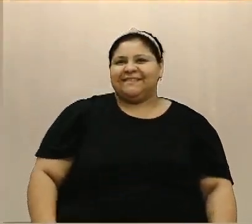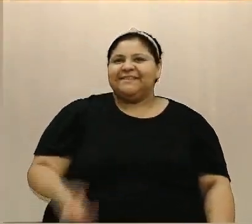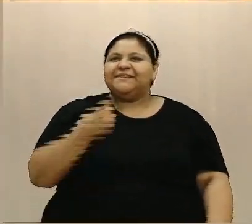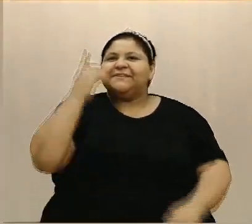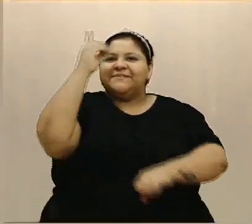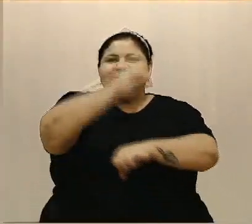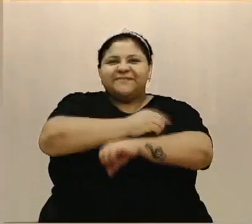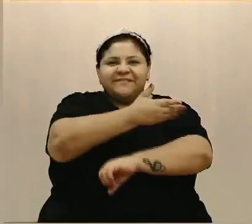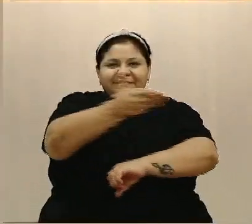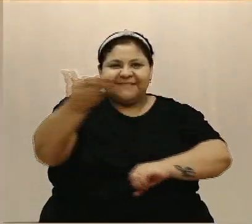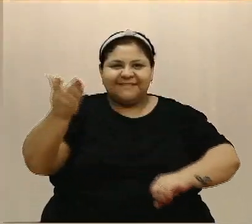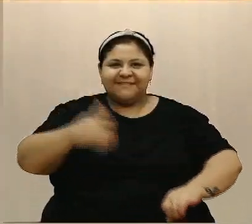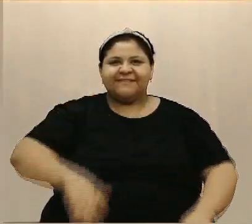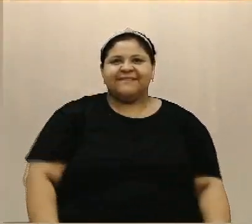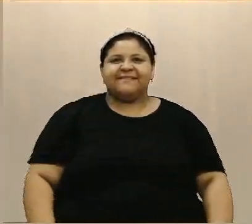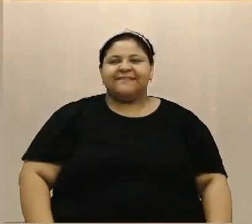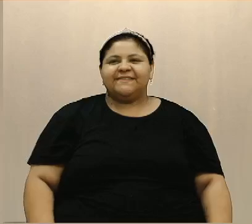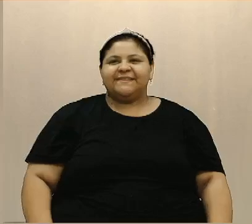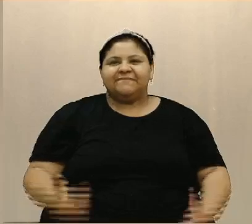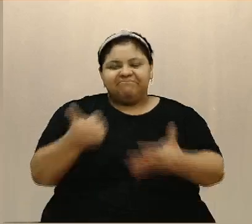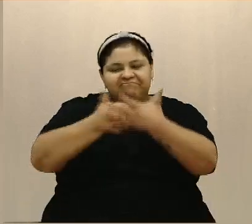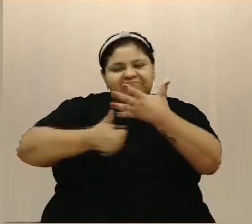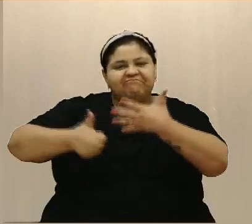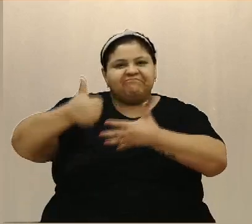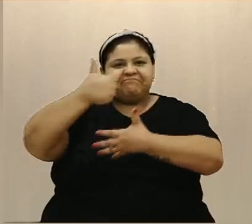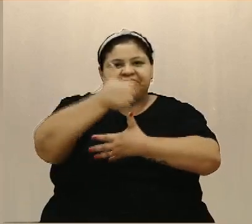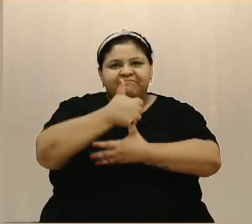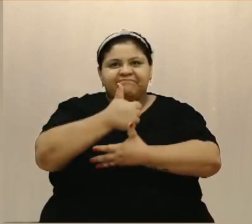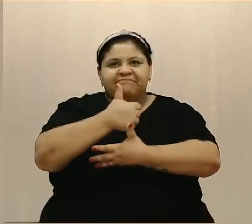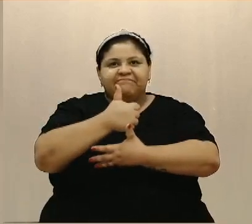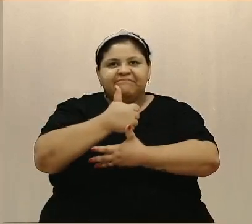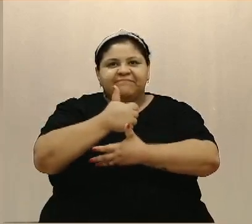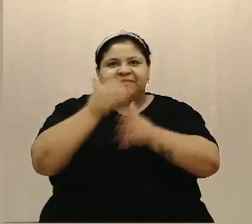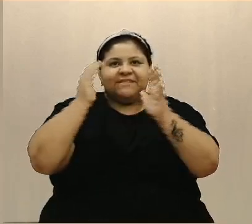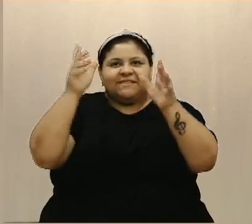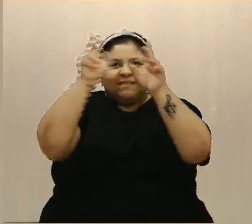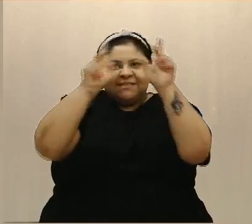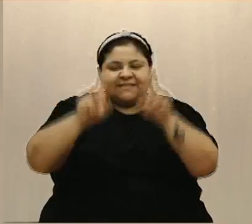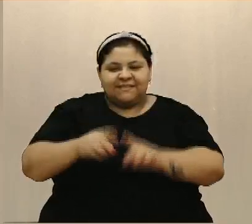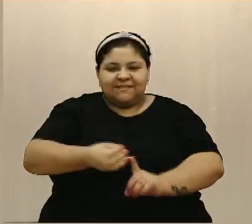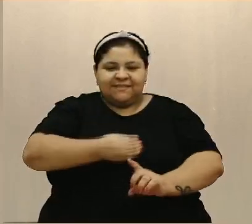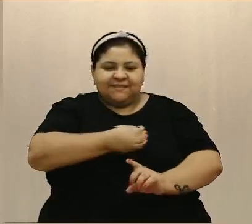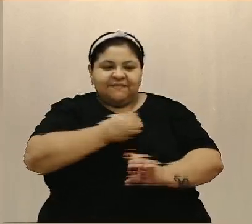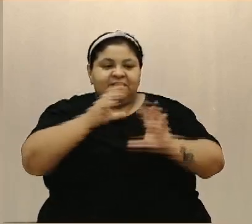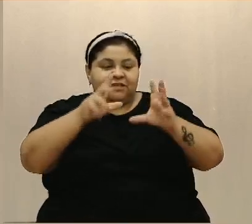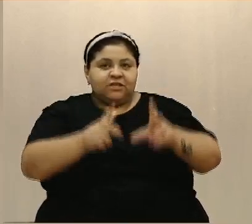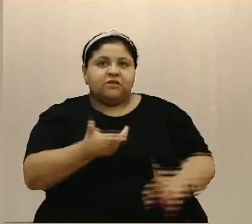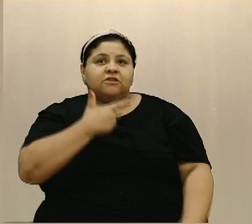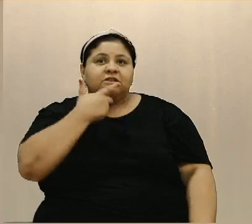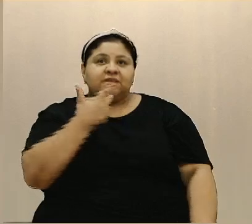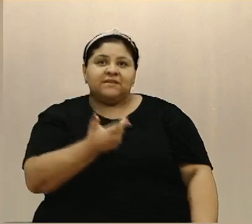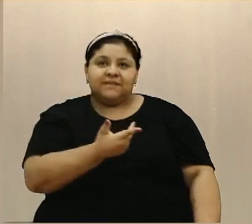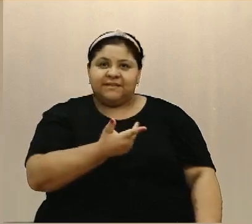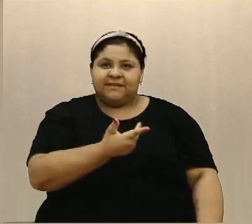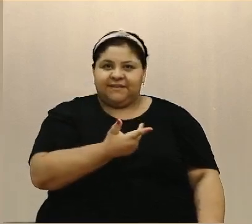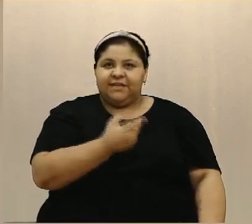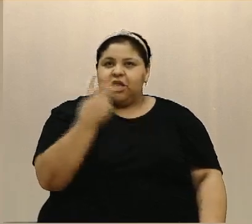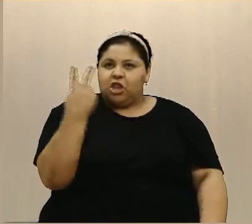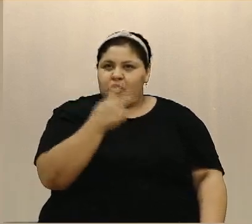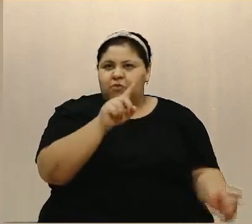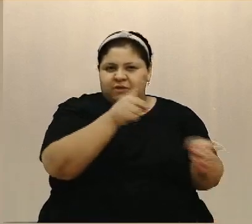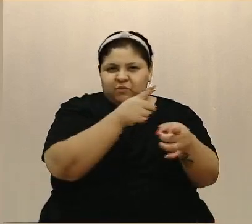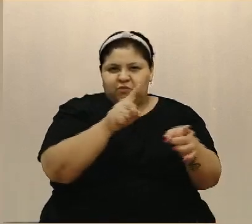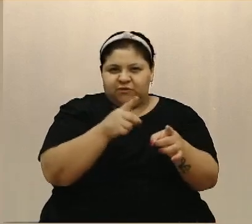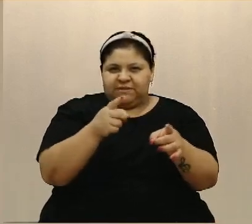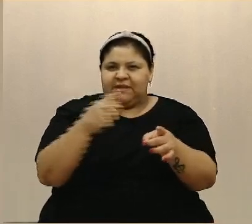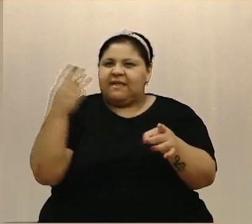dia, pessoal. Privilégio, graça e paz na vida de todos. Vamos fazer duas músicas, três, a terceira é bem curtinha.